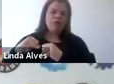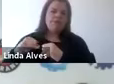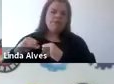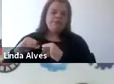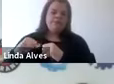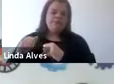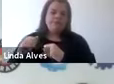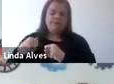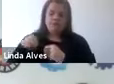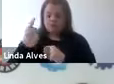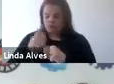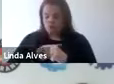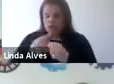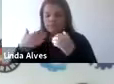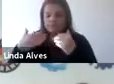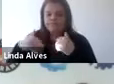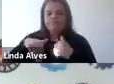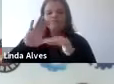mais...